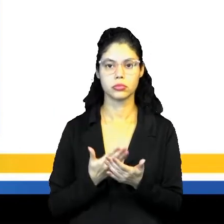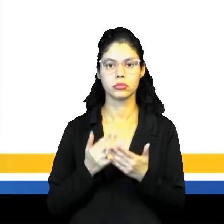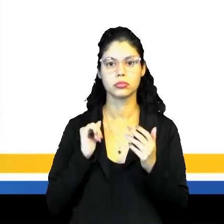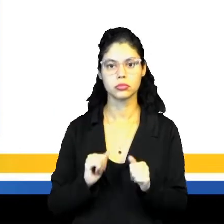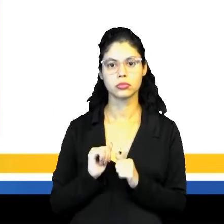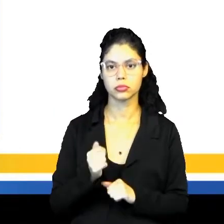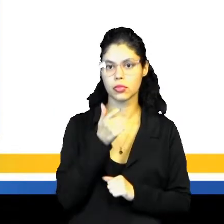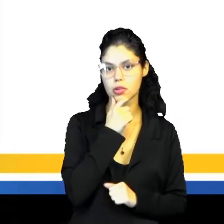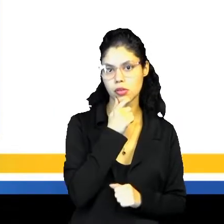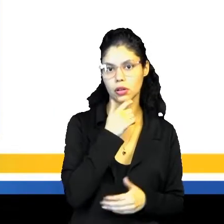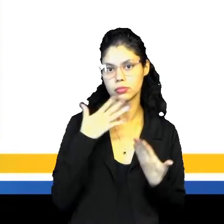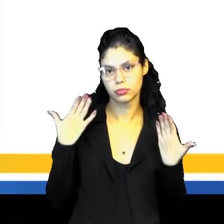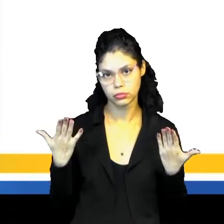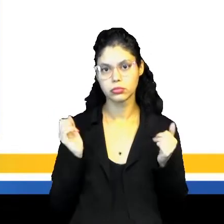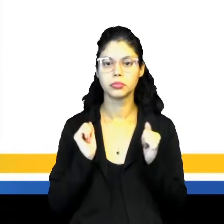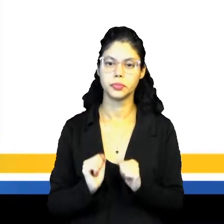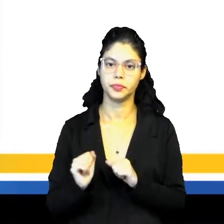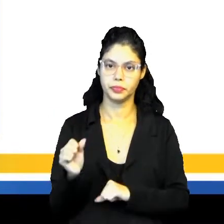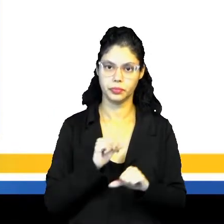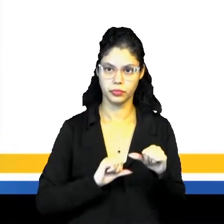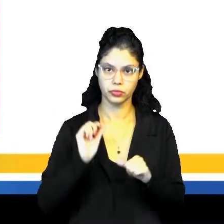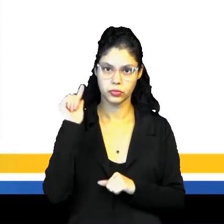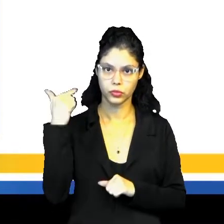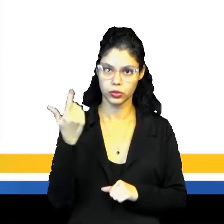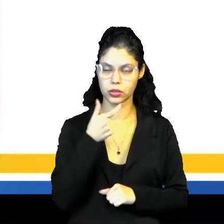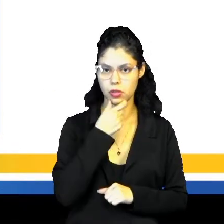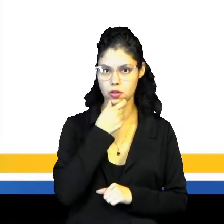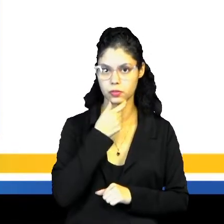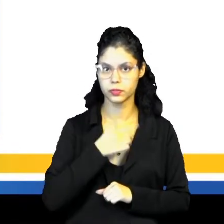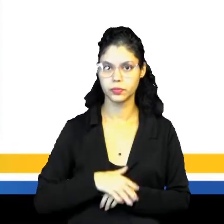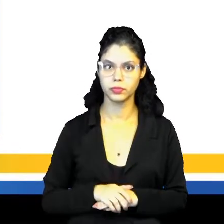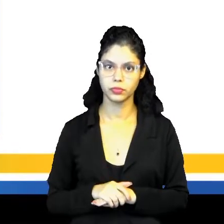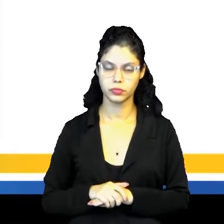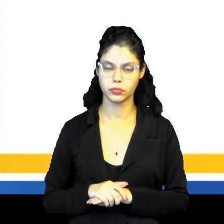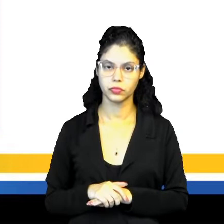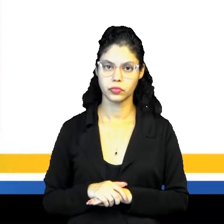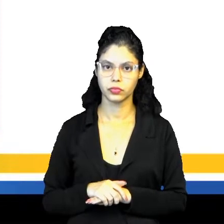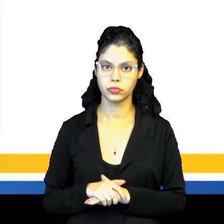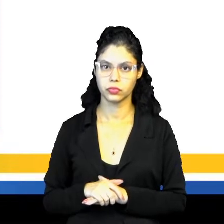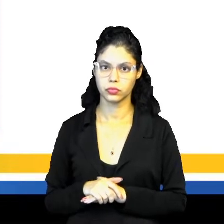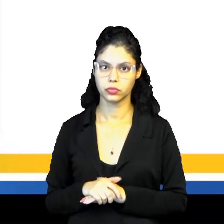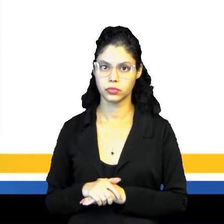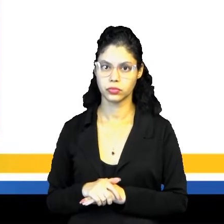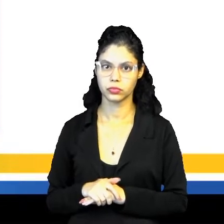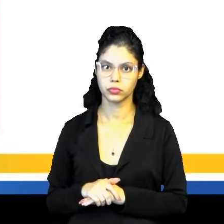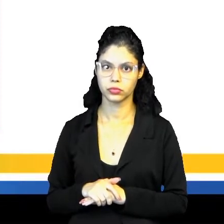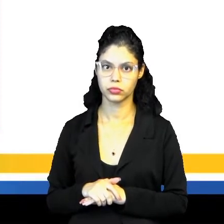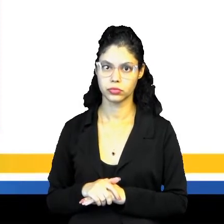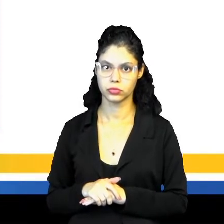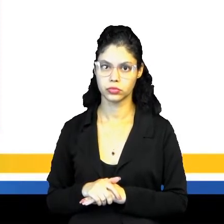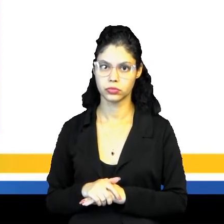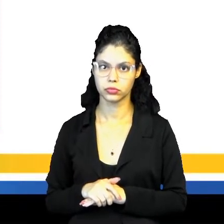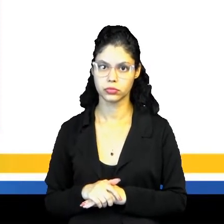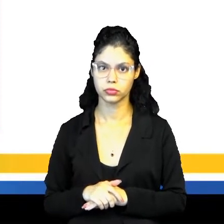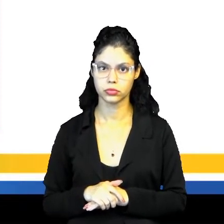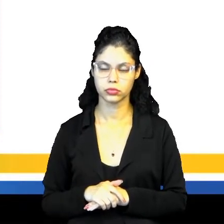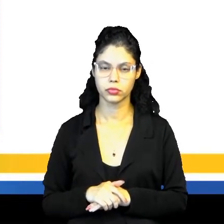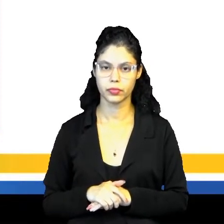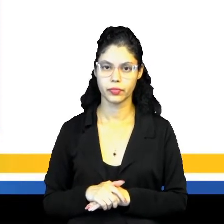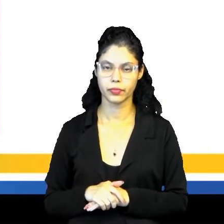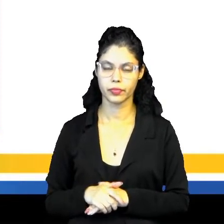hoje pode estudar inglês, por exemplo, né? Ou estudar outra língua, tá? E nós temos o pretérito plusquamperfeito, que é